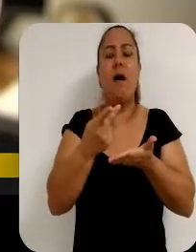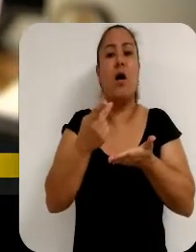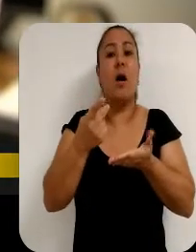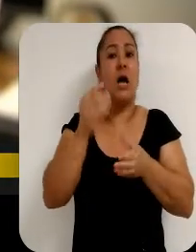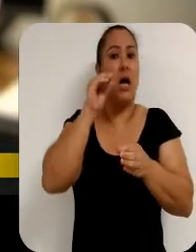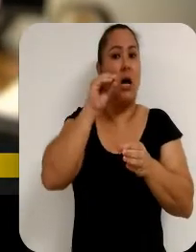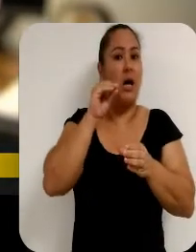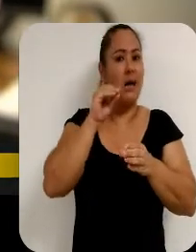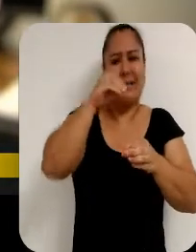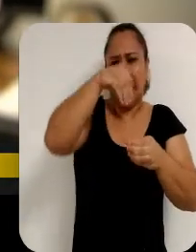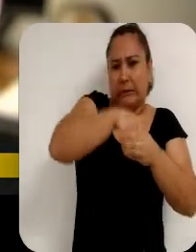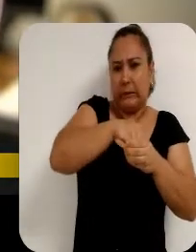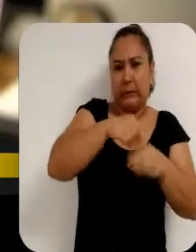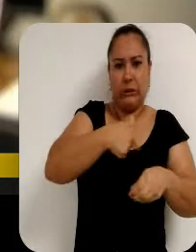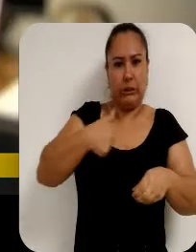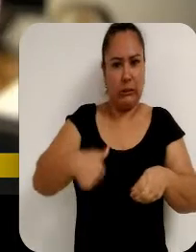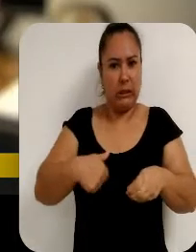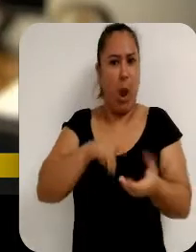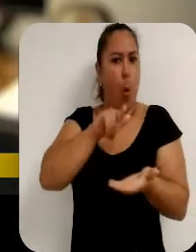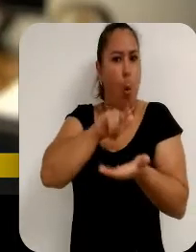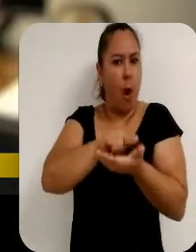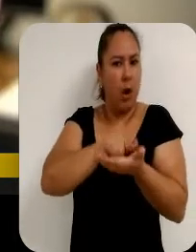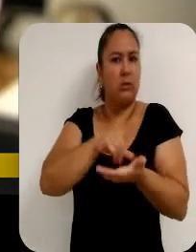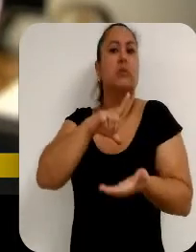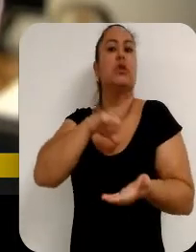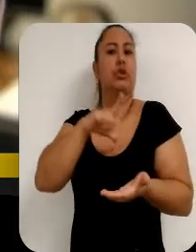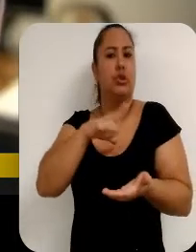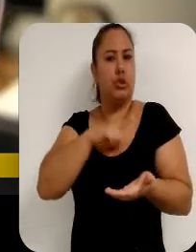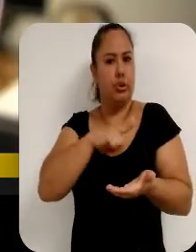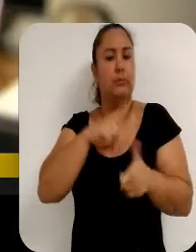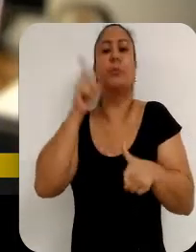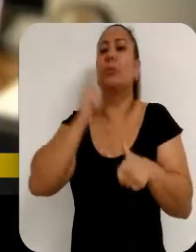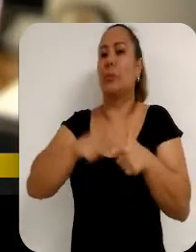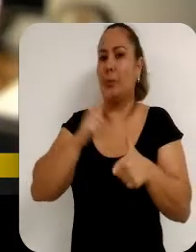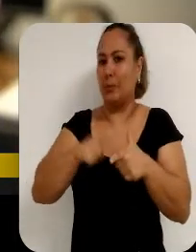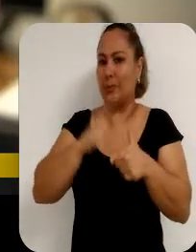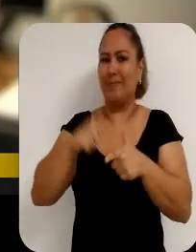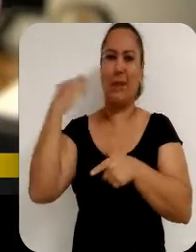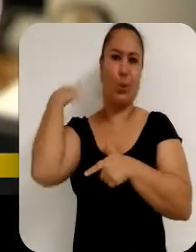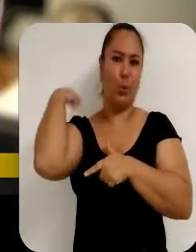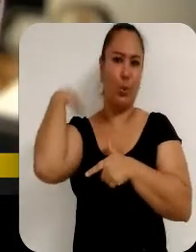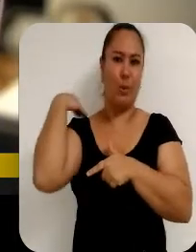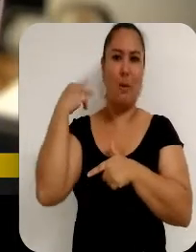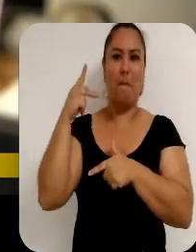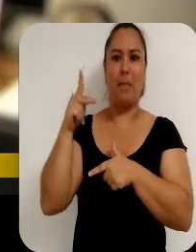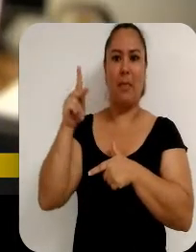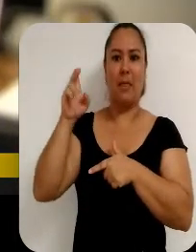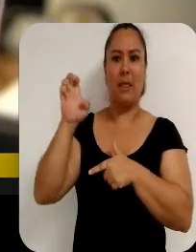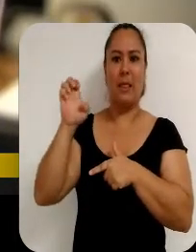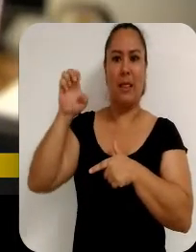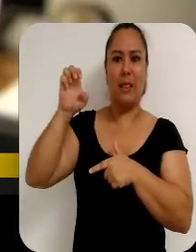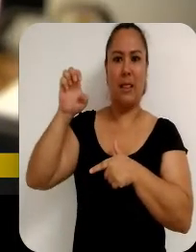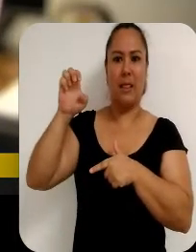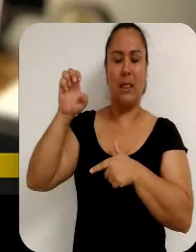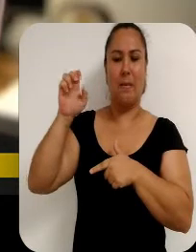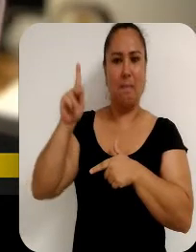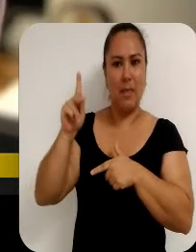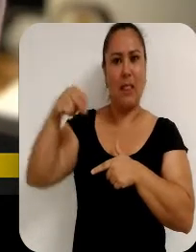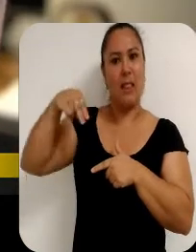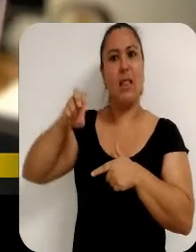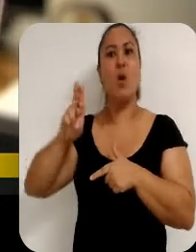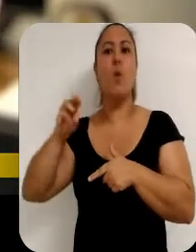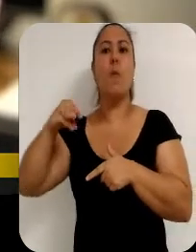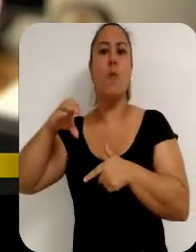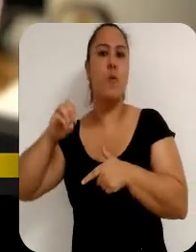Wuhan tinha casos de pneumonia que eram parecidos com a SARS no meio de dezembro. Então, mesmo se a gente levar em conta